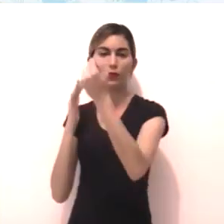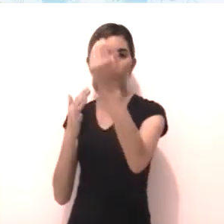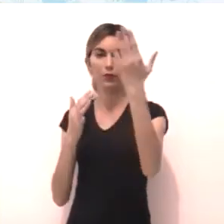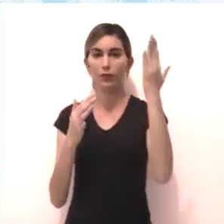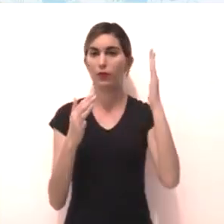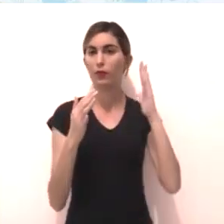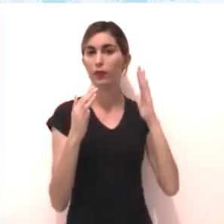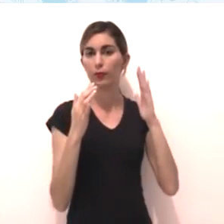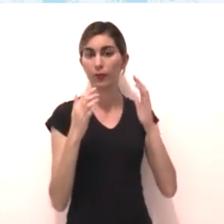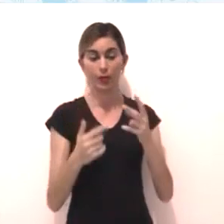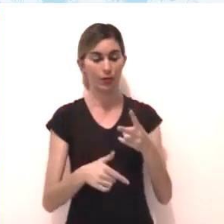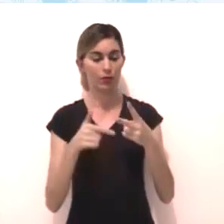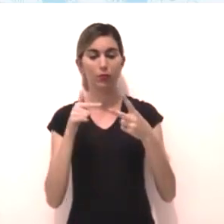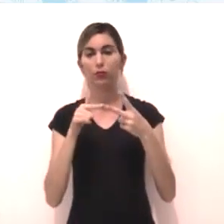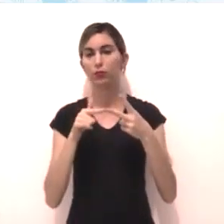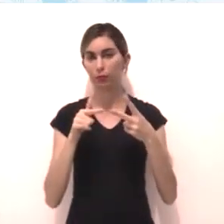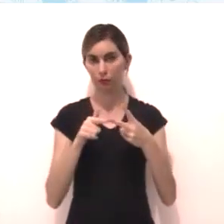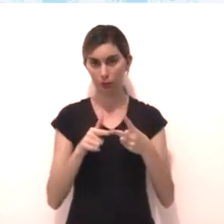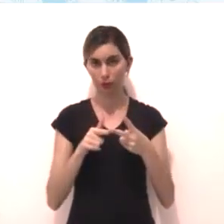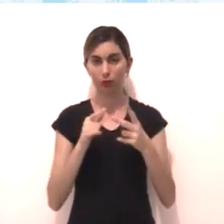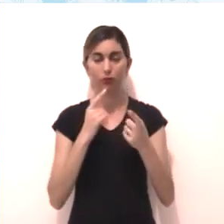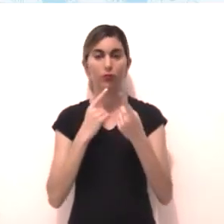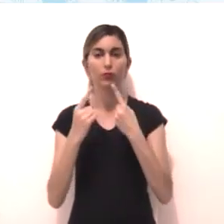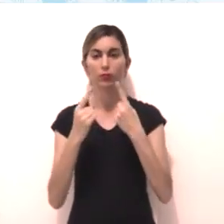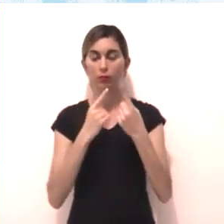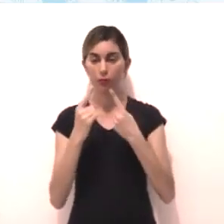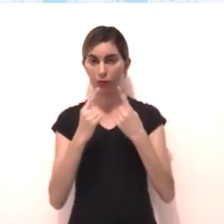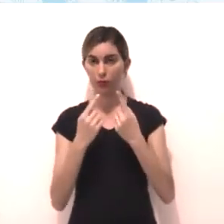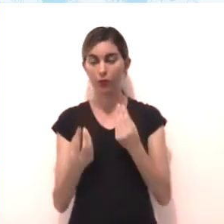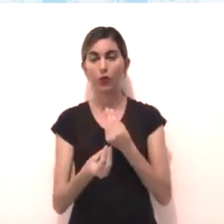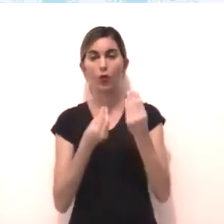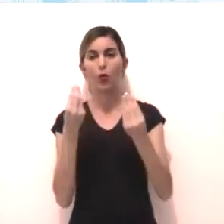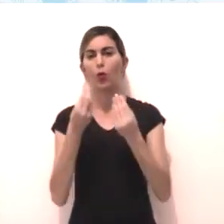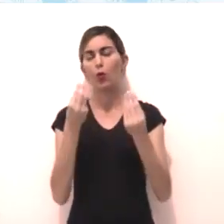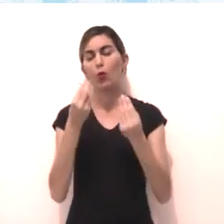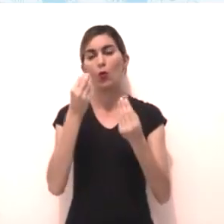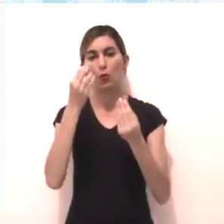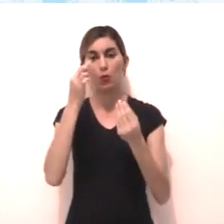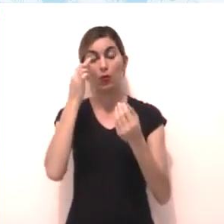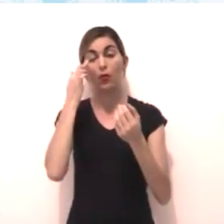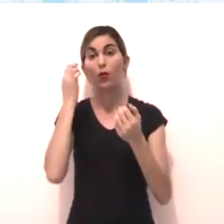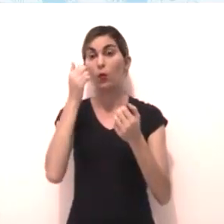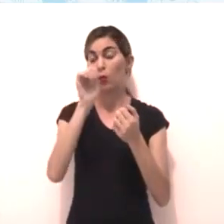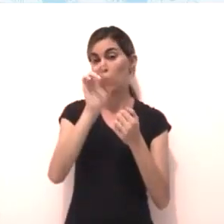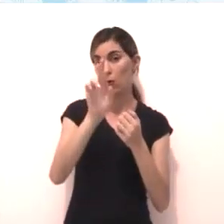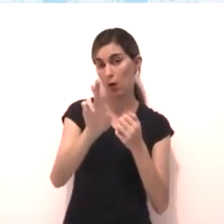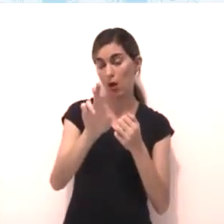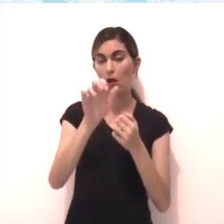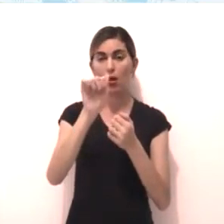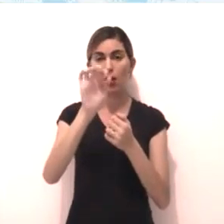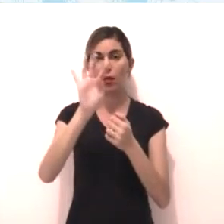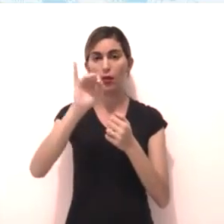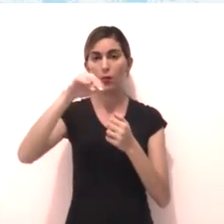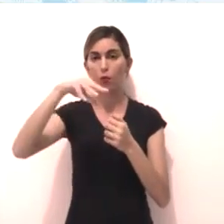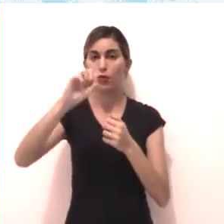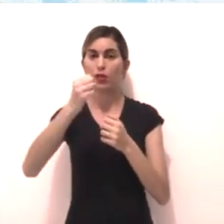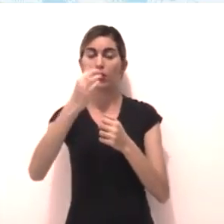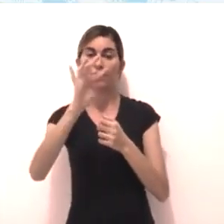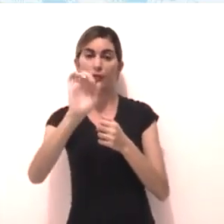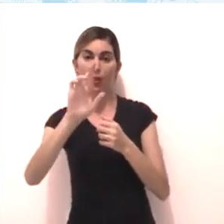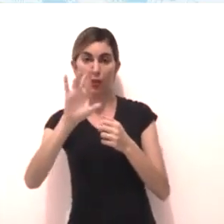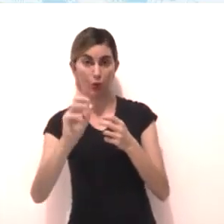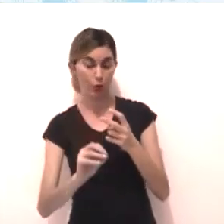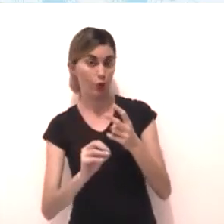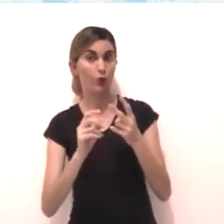florestas. No segundo momento, nós vamos discutir sobre a composição do ar atmosférico.